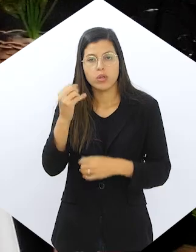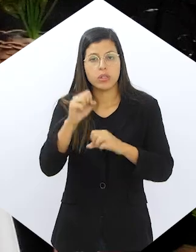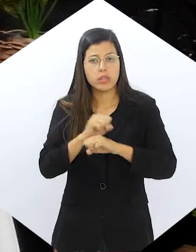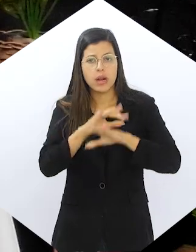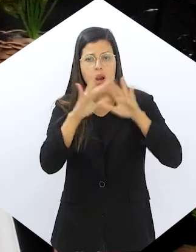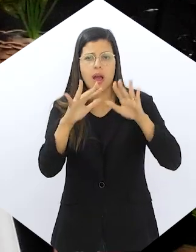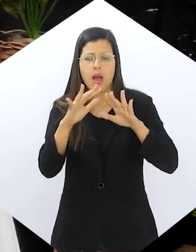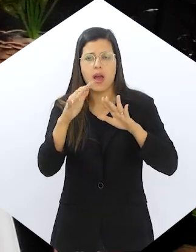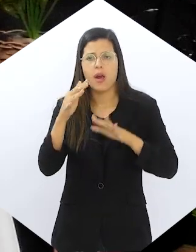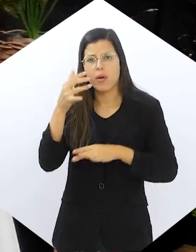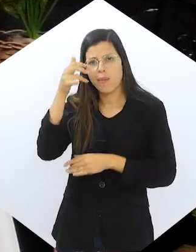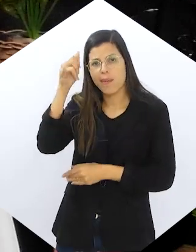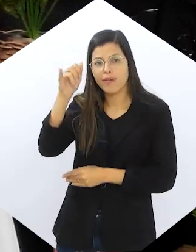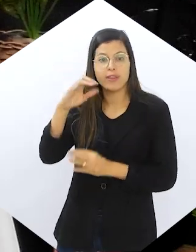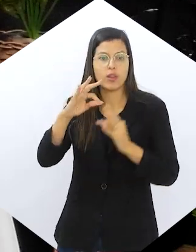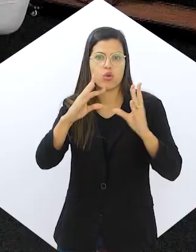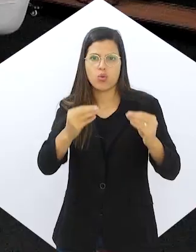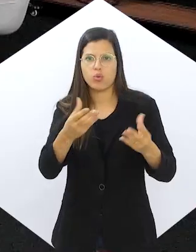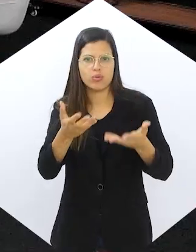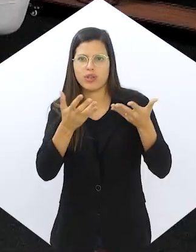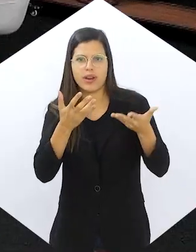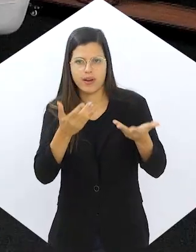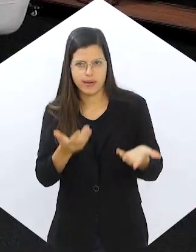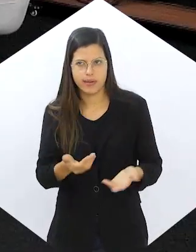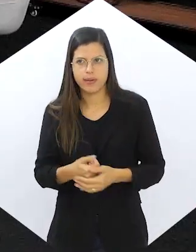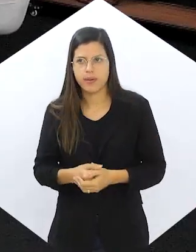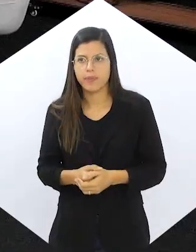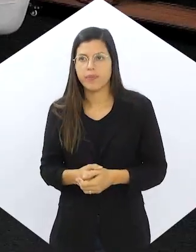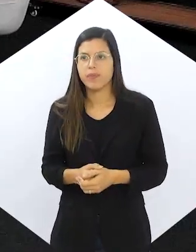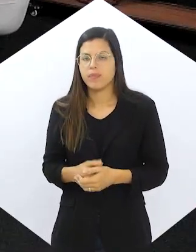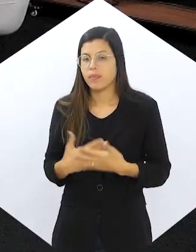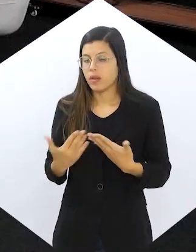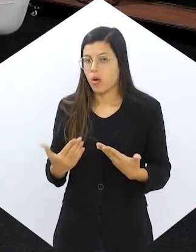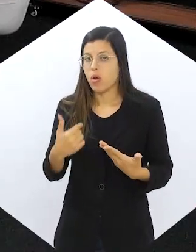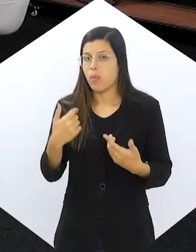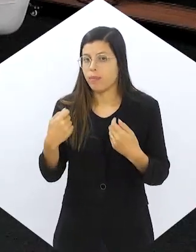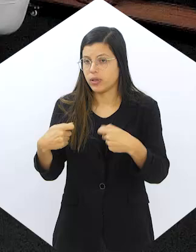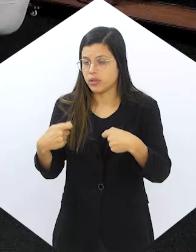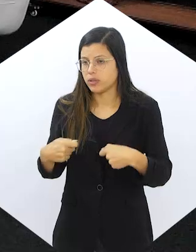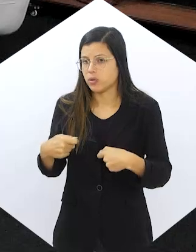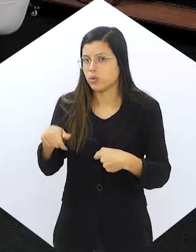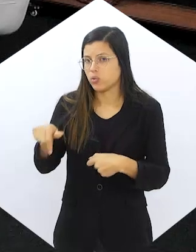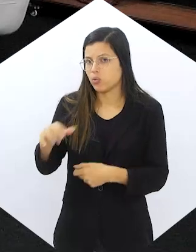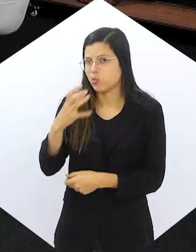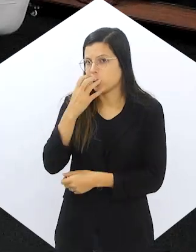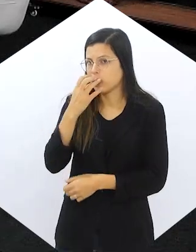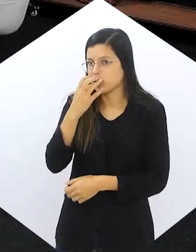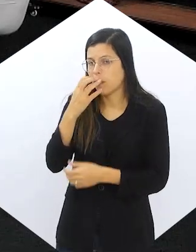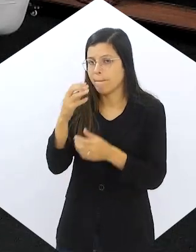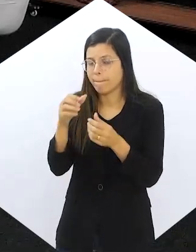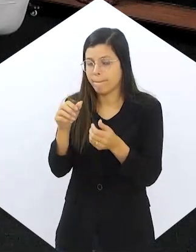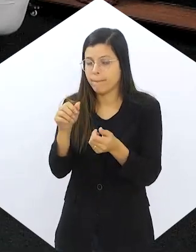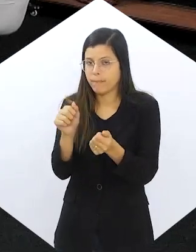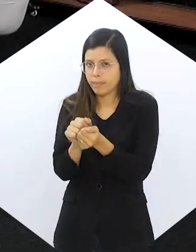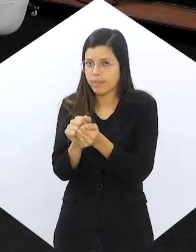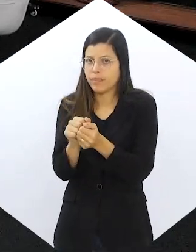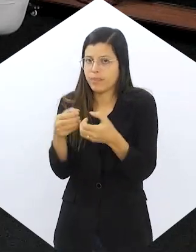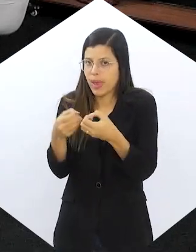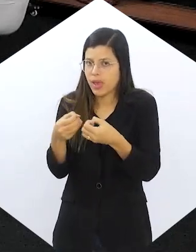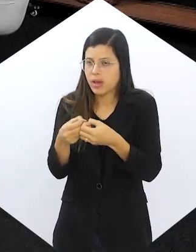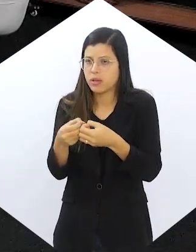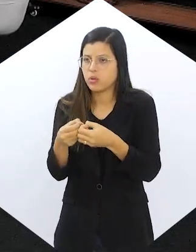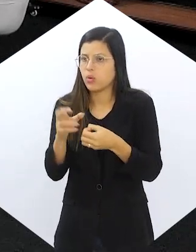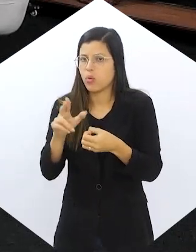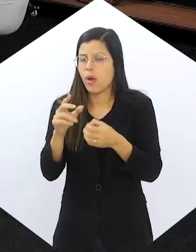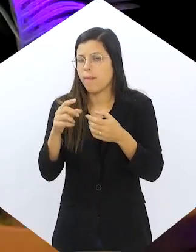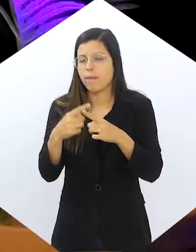para que não se banalize a lei, né? Eu preciso do Rudá em certas ocasiões perto de mim, não porque eu quero desfilar com ele,